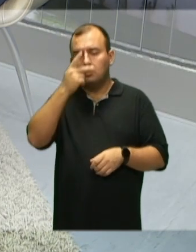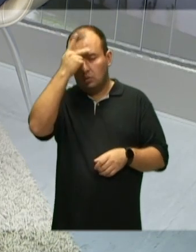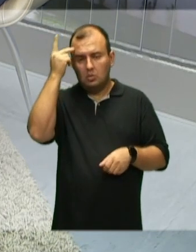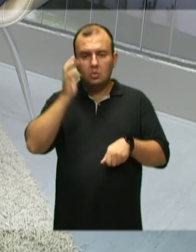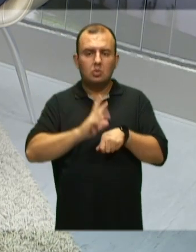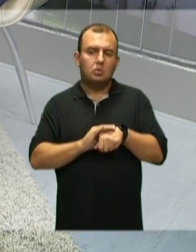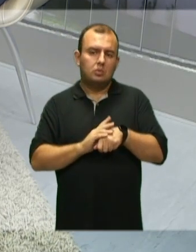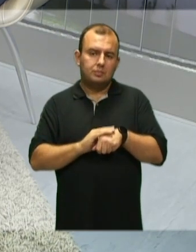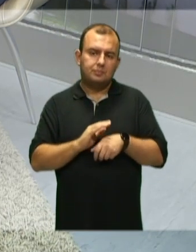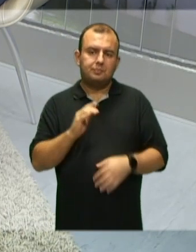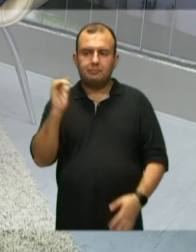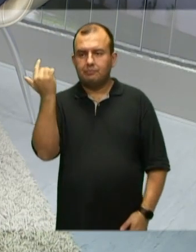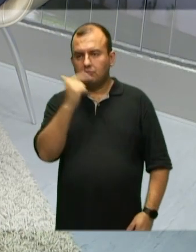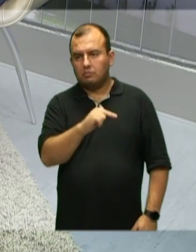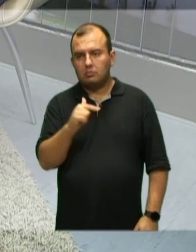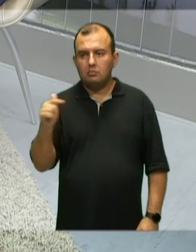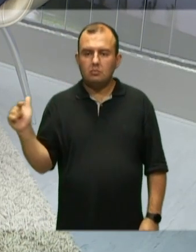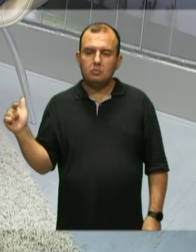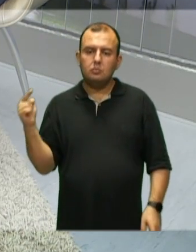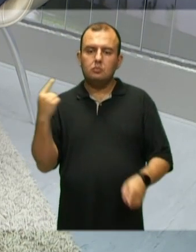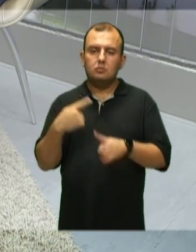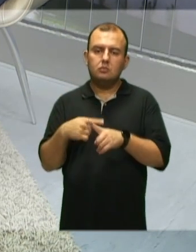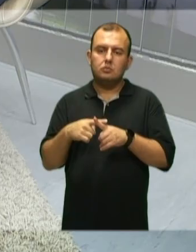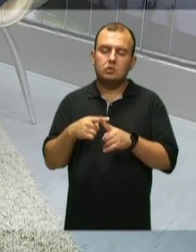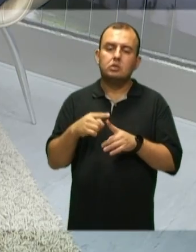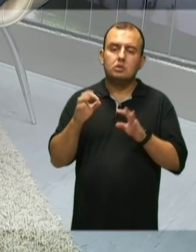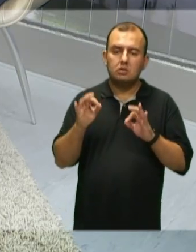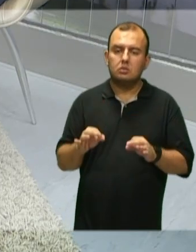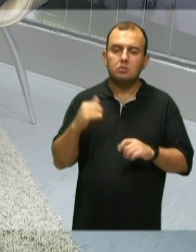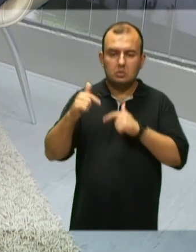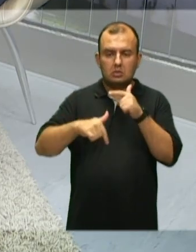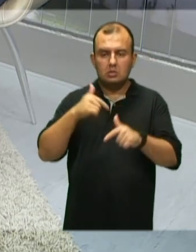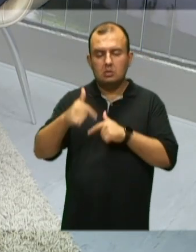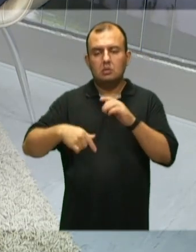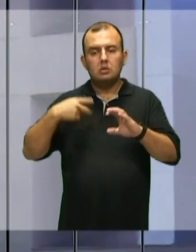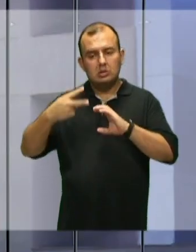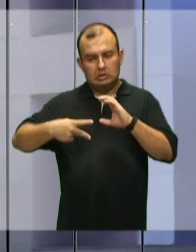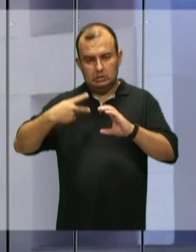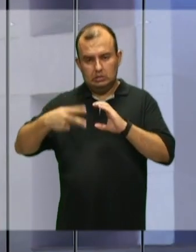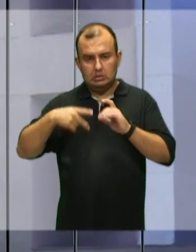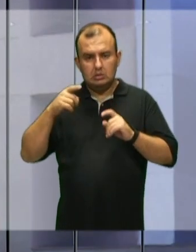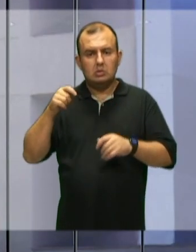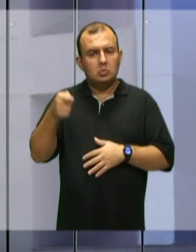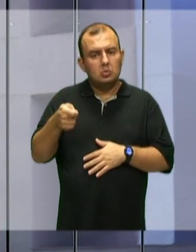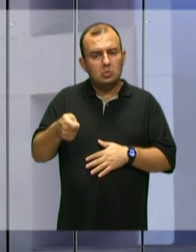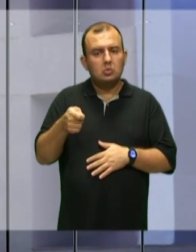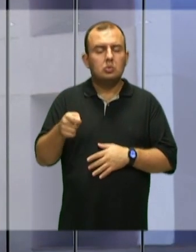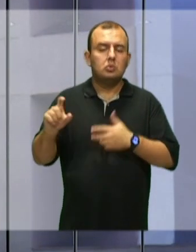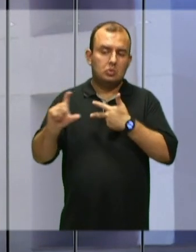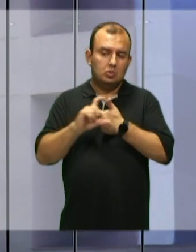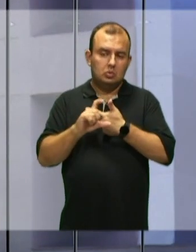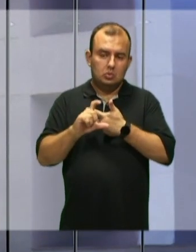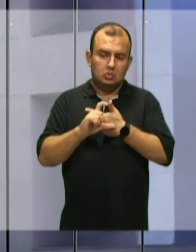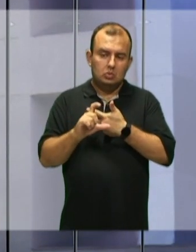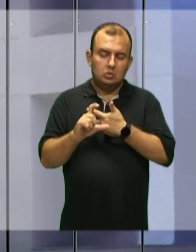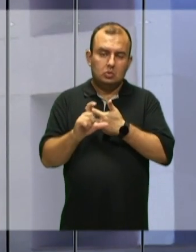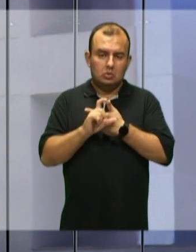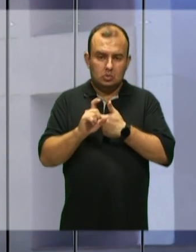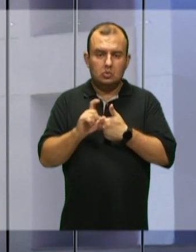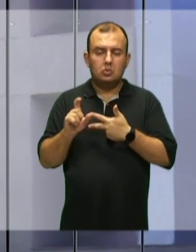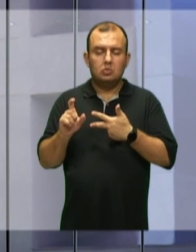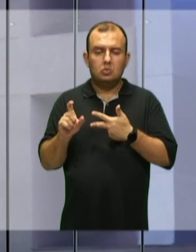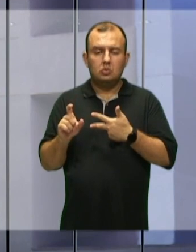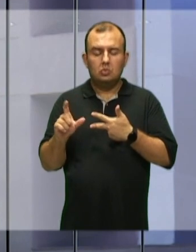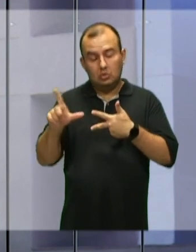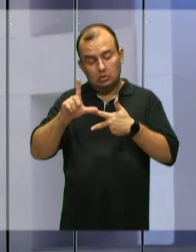e Itajaí Não viveu esse cenário justamente pelo trabalho feito aqui na Câmara de Vereadores a cobrança firme do executivo para que houvesse ações